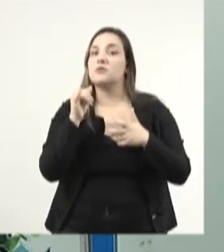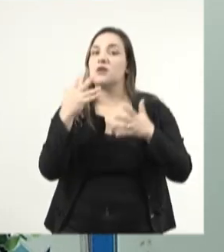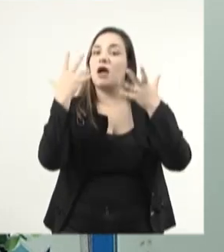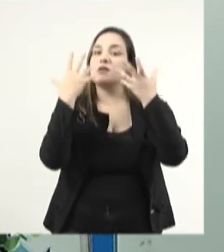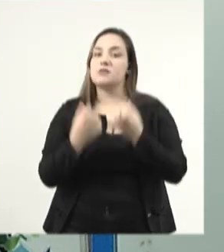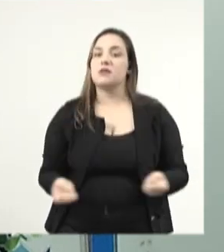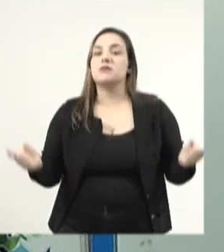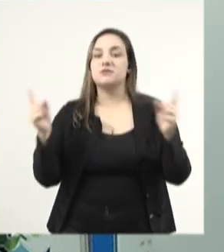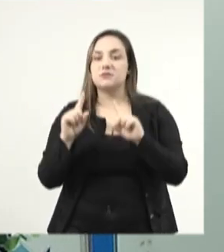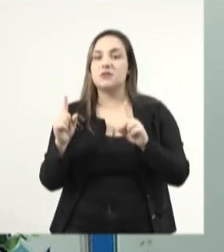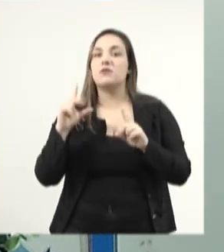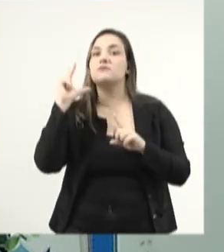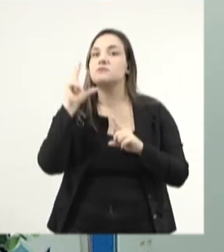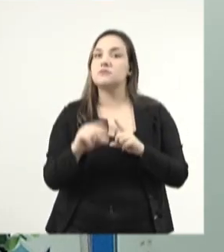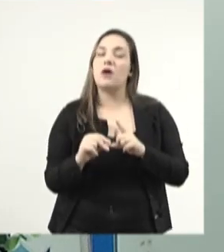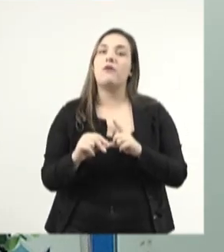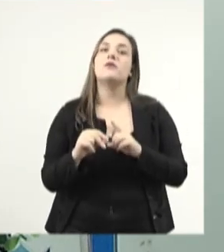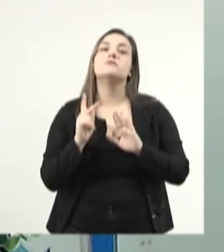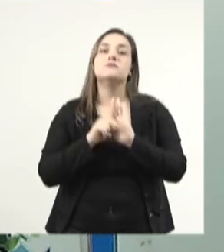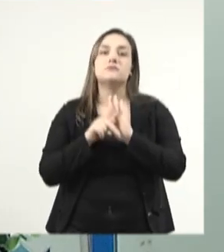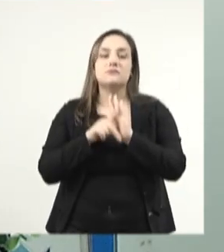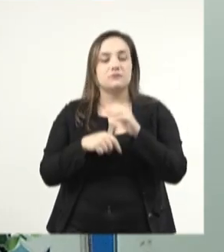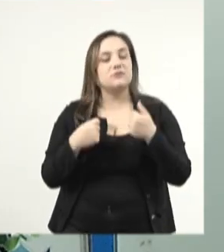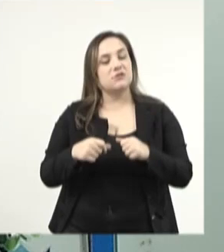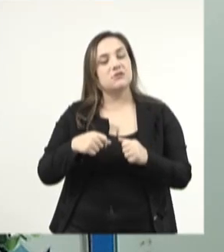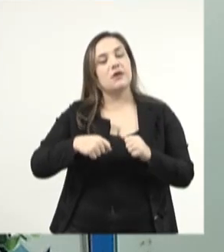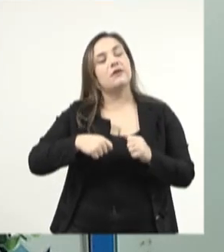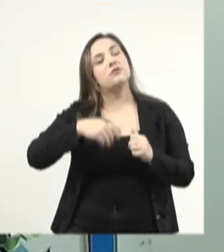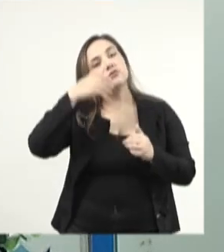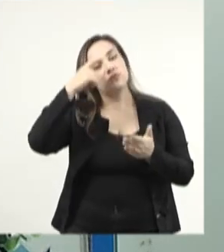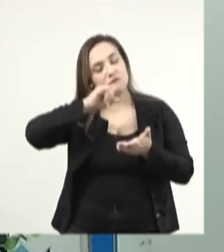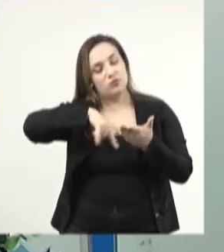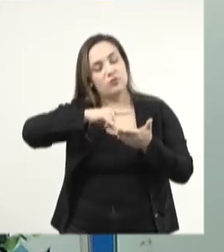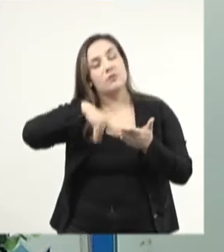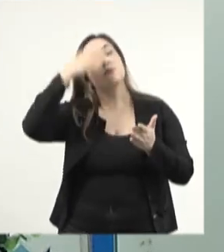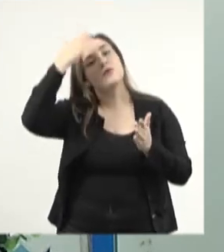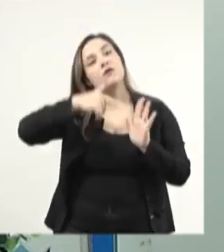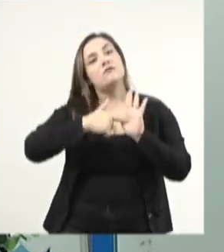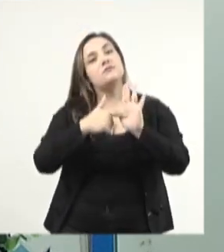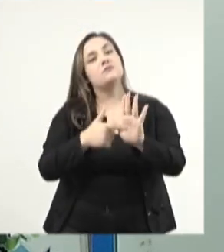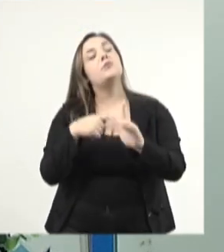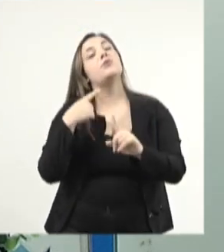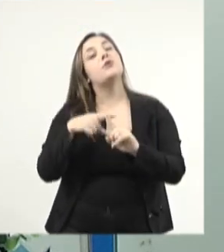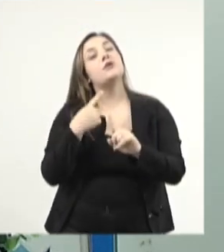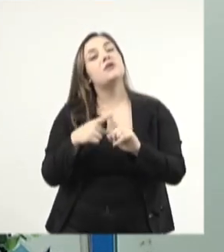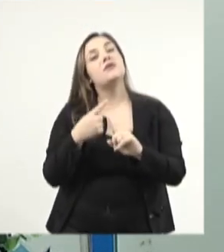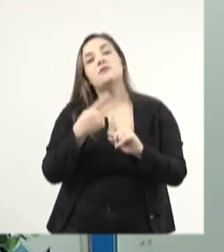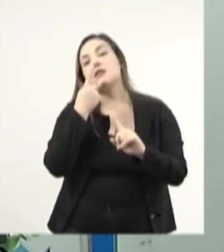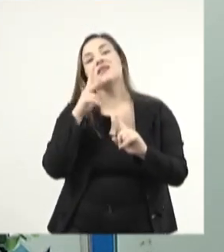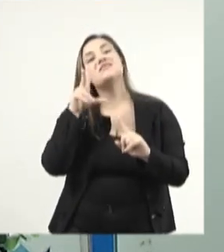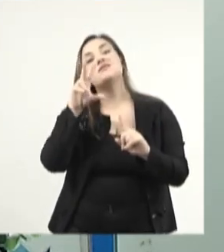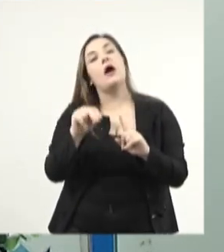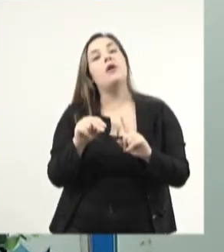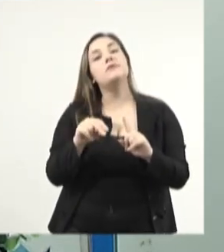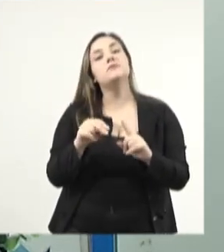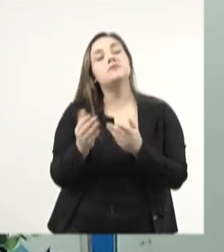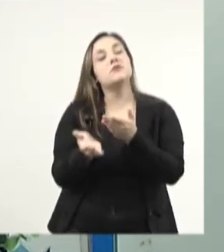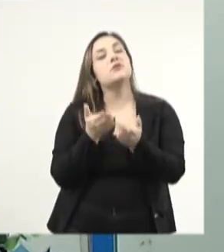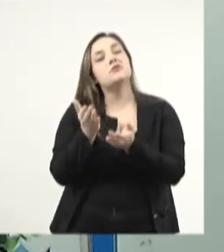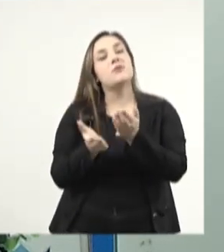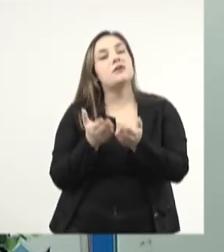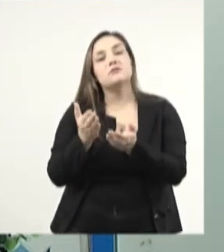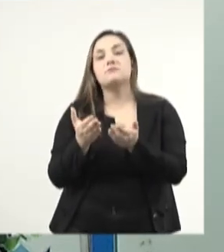negativa, que os planos de saúde apresentem documentalmente, no papel, as razões para que o